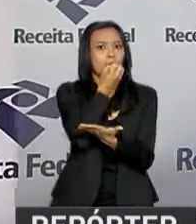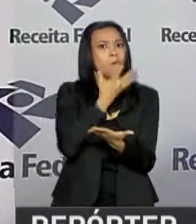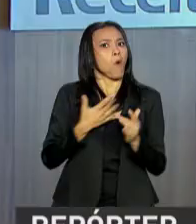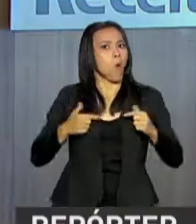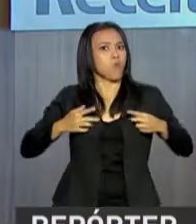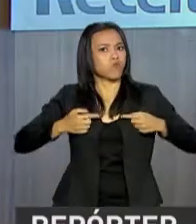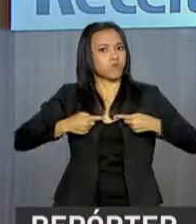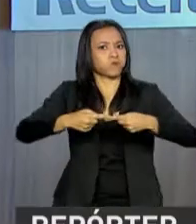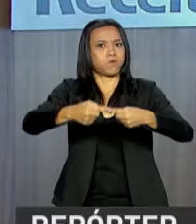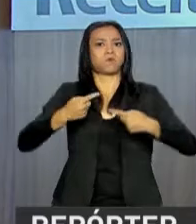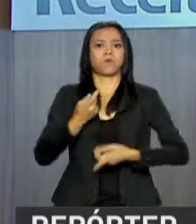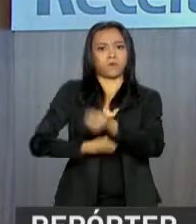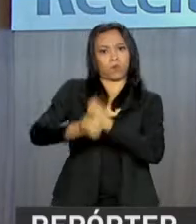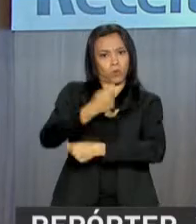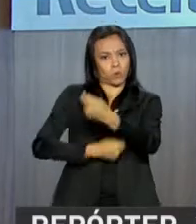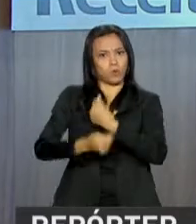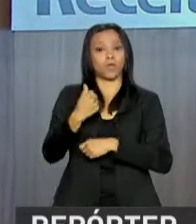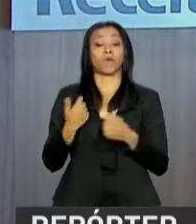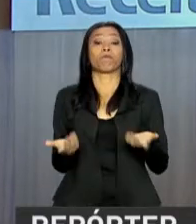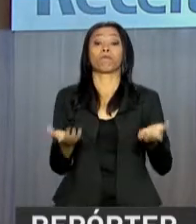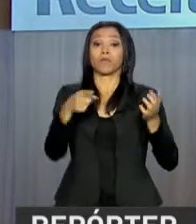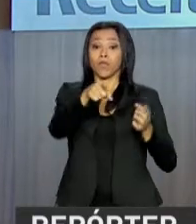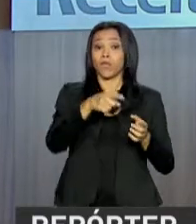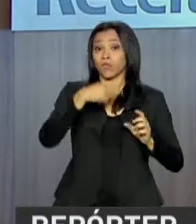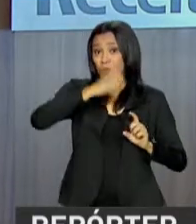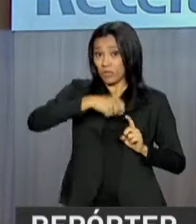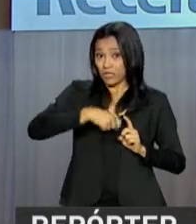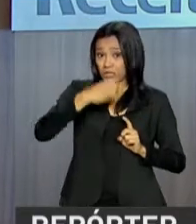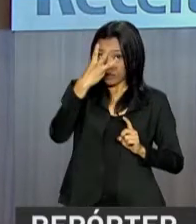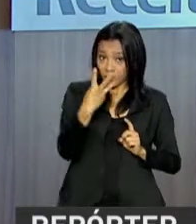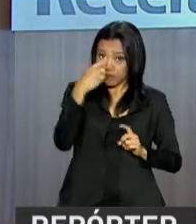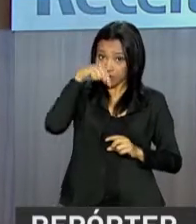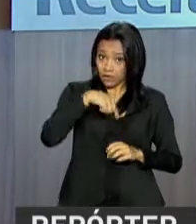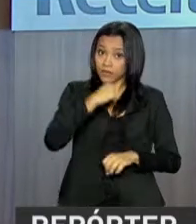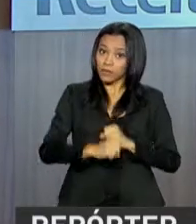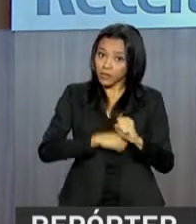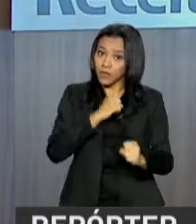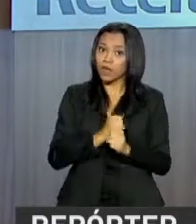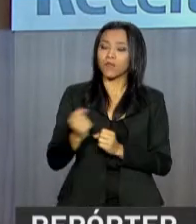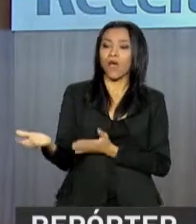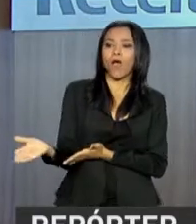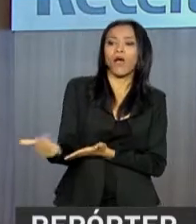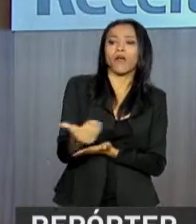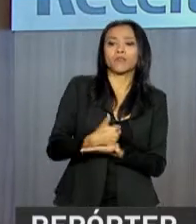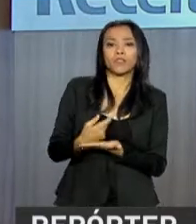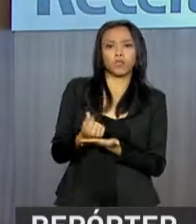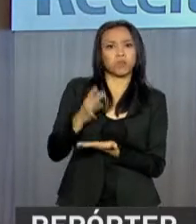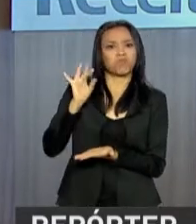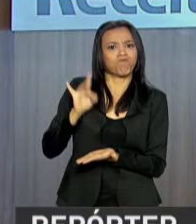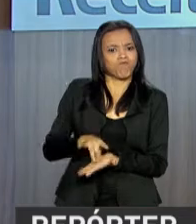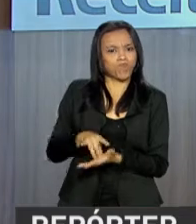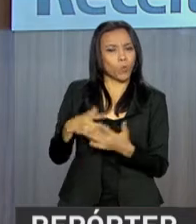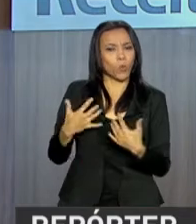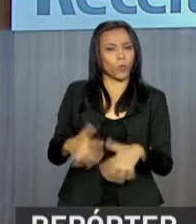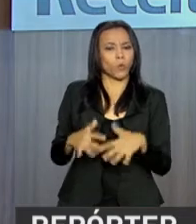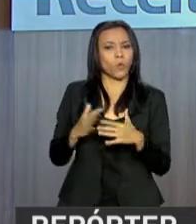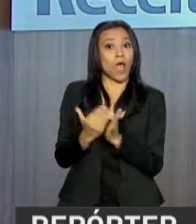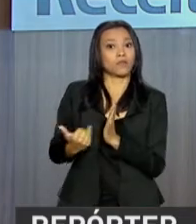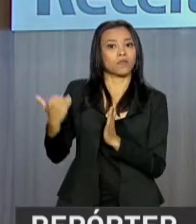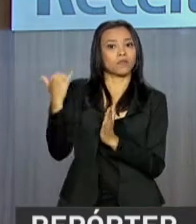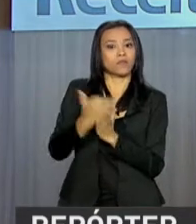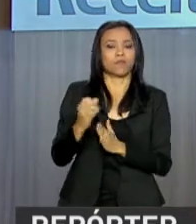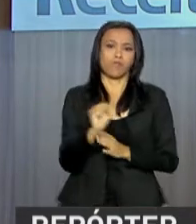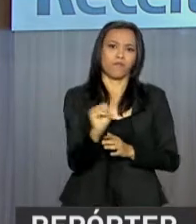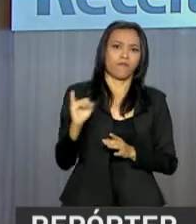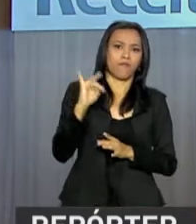atividade econômica. Já no acumulado dos 3 primeiros meses do ano, a arrecadação registrou um crescimento real, ou seja, acima da